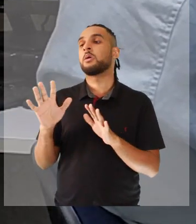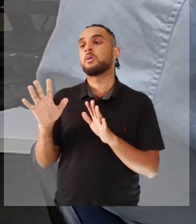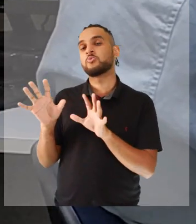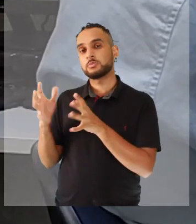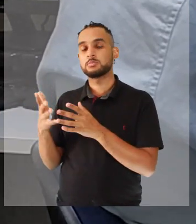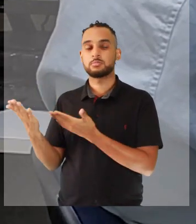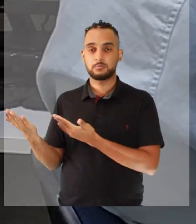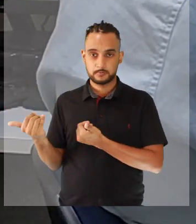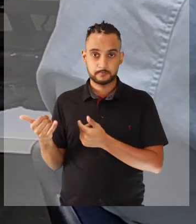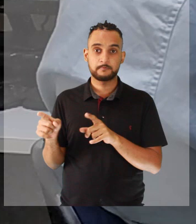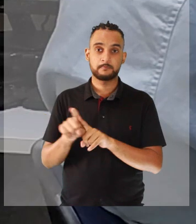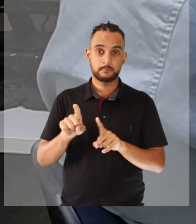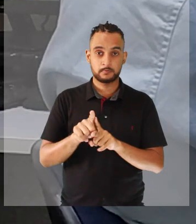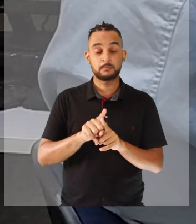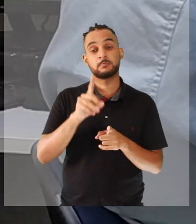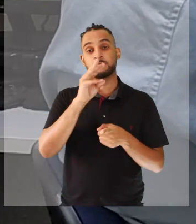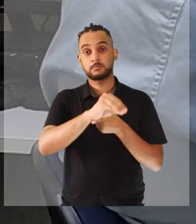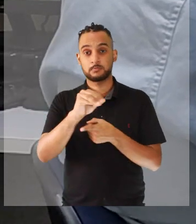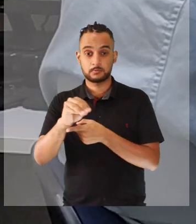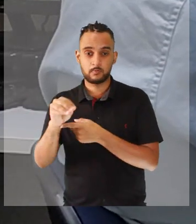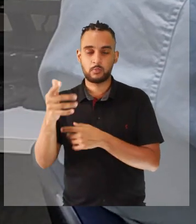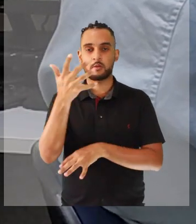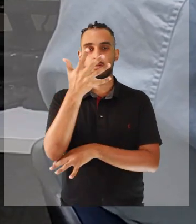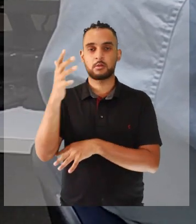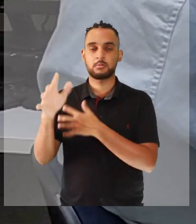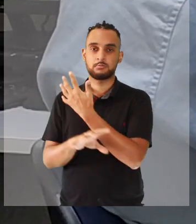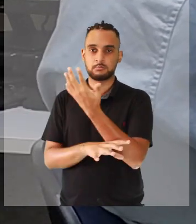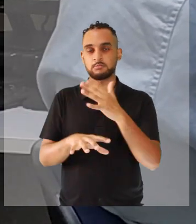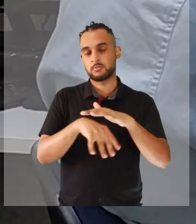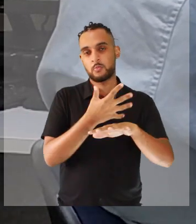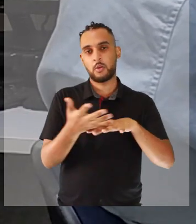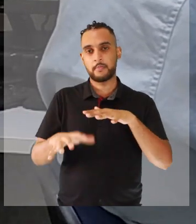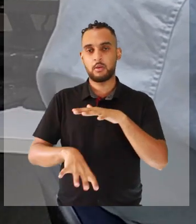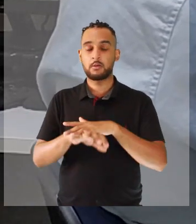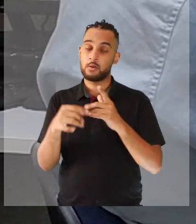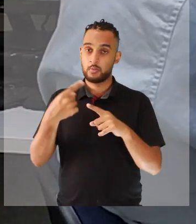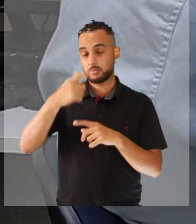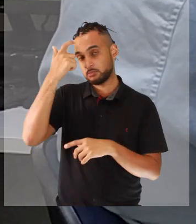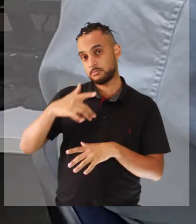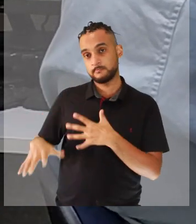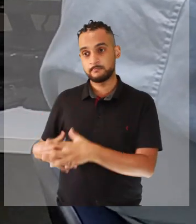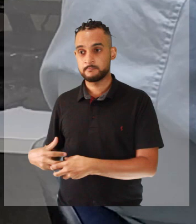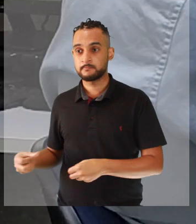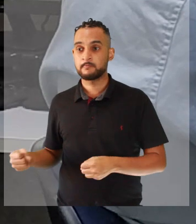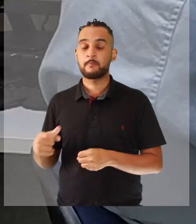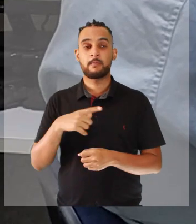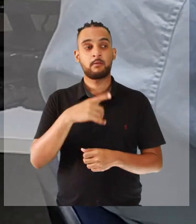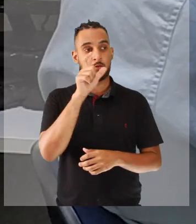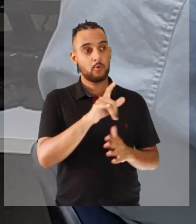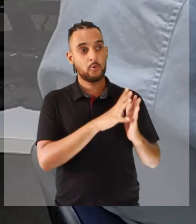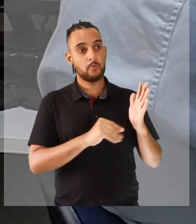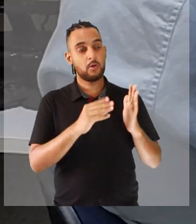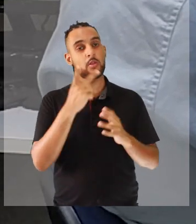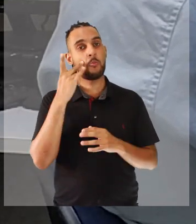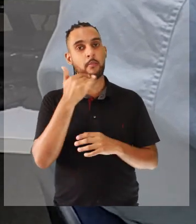no Ministério da Juventude também, o cuidado com a criação, né, porque nós somos franciscanos,